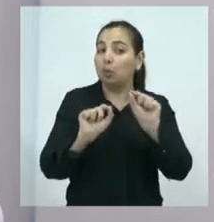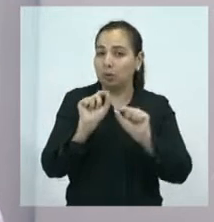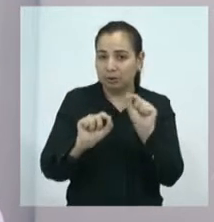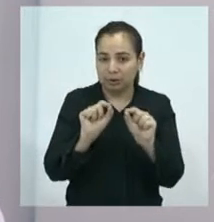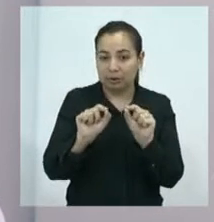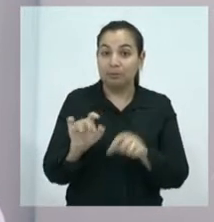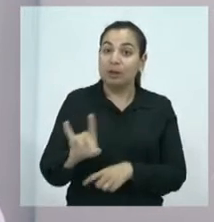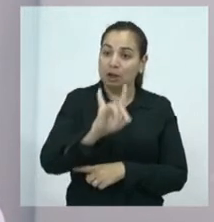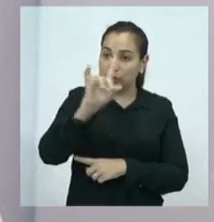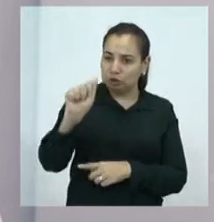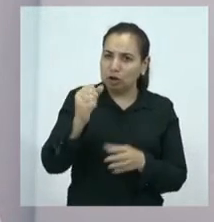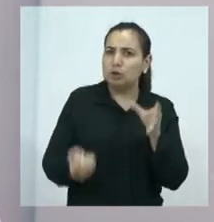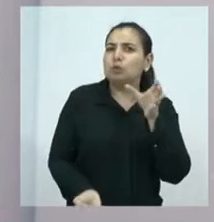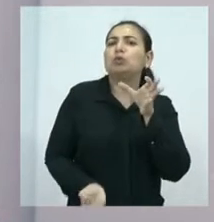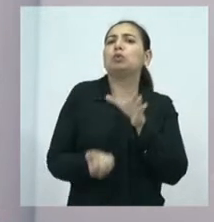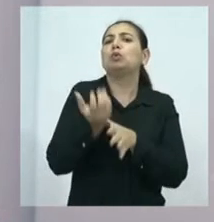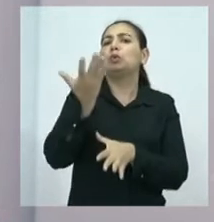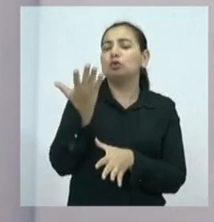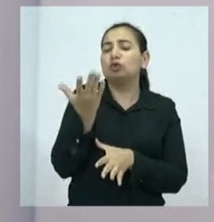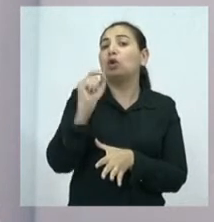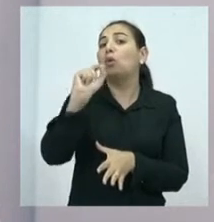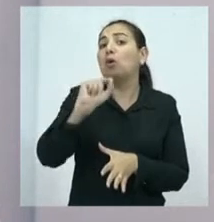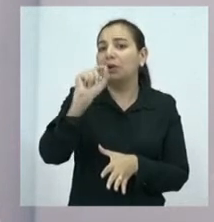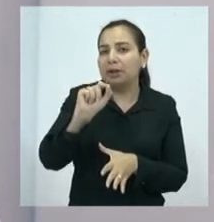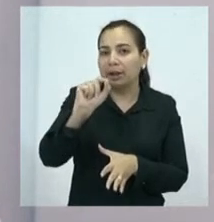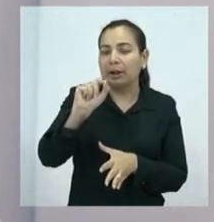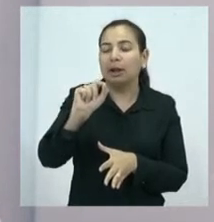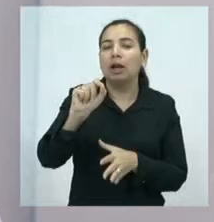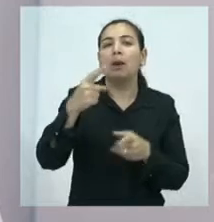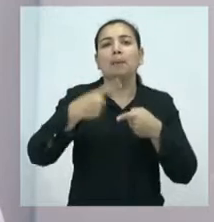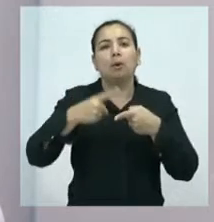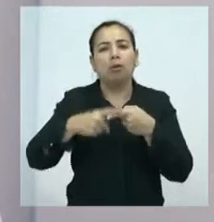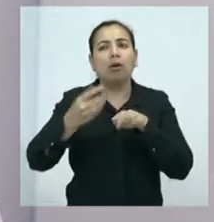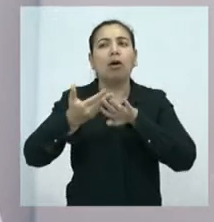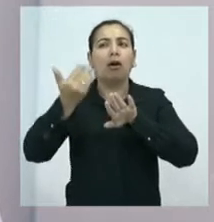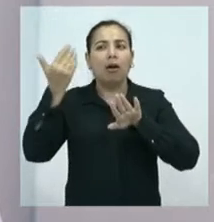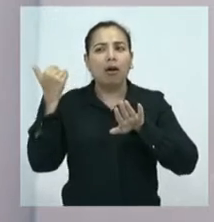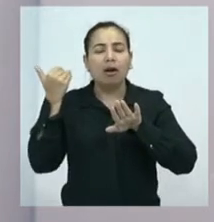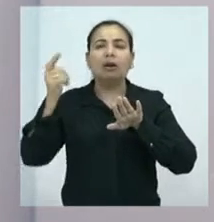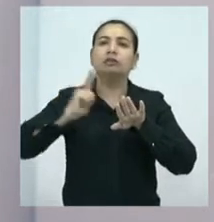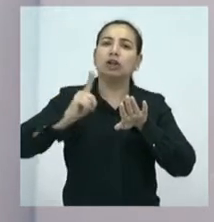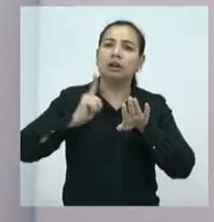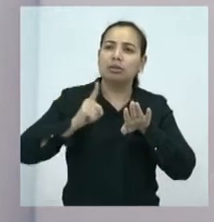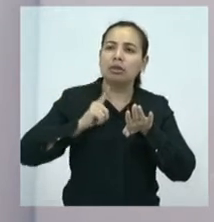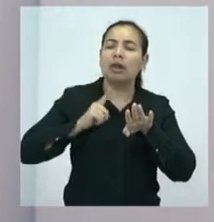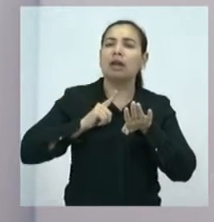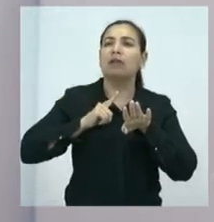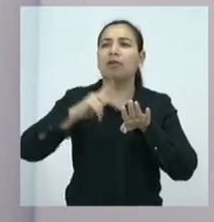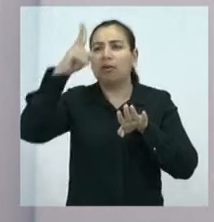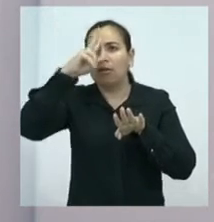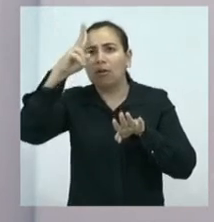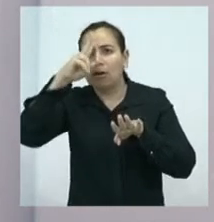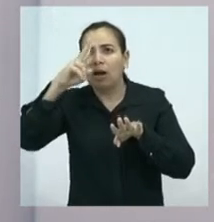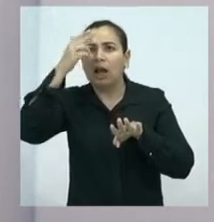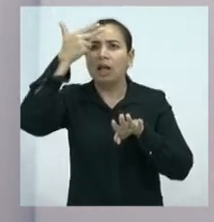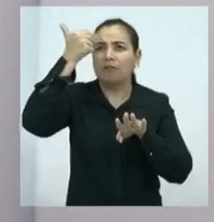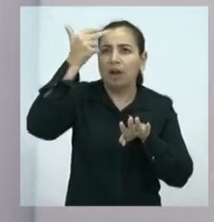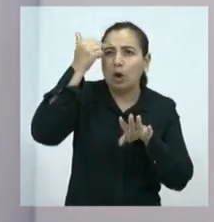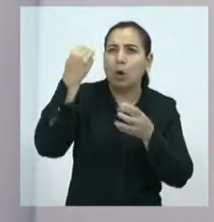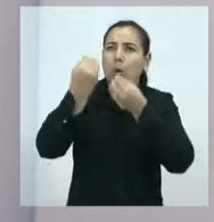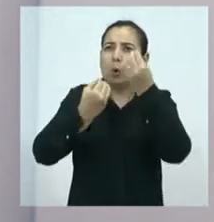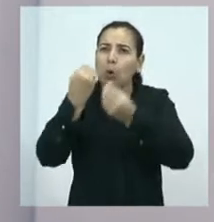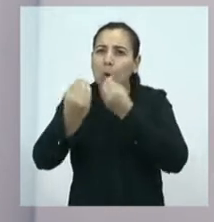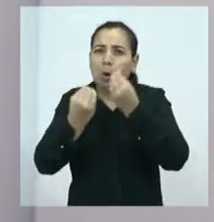essa data surgiu a partir de uma reflexão sobre as questões de como a população